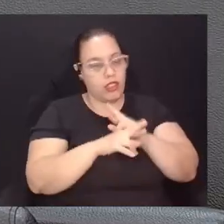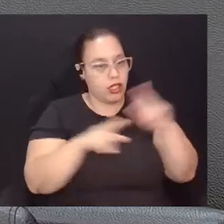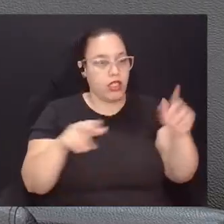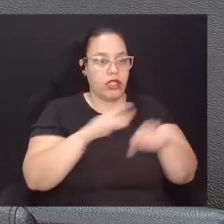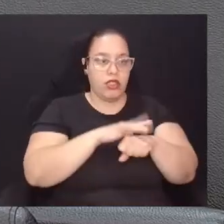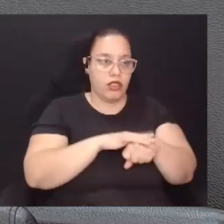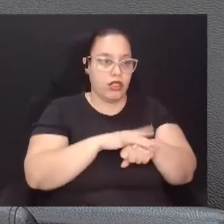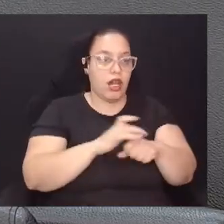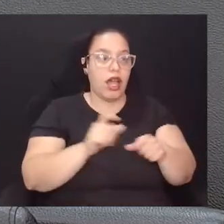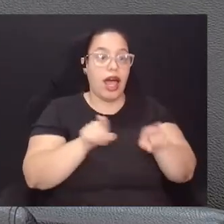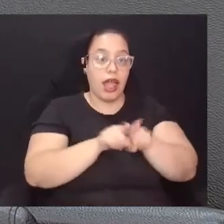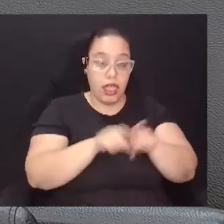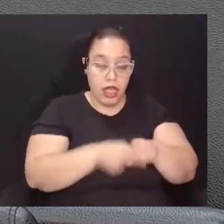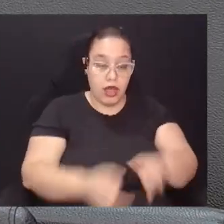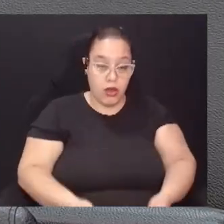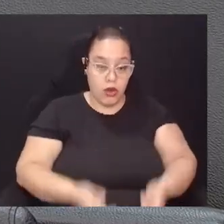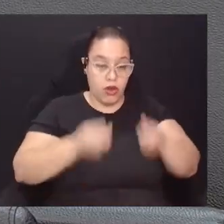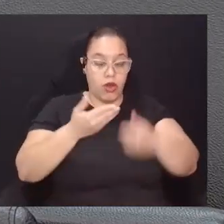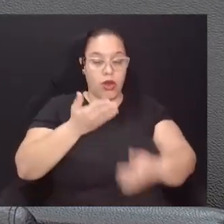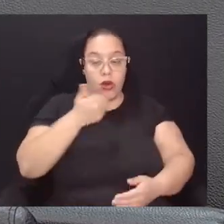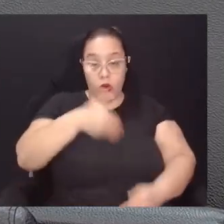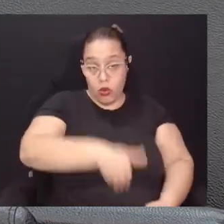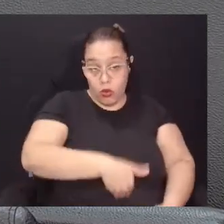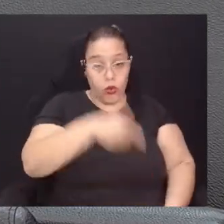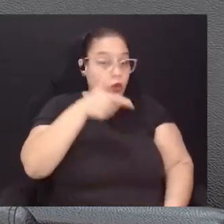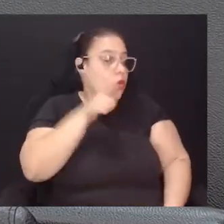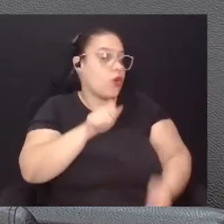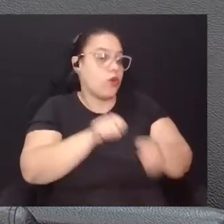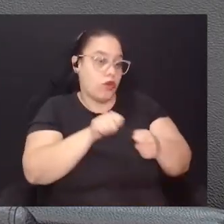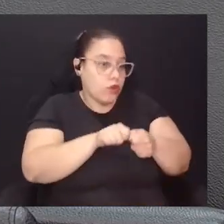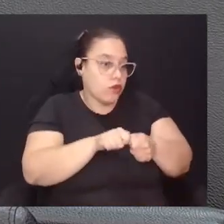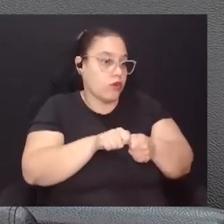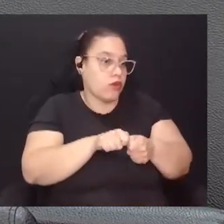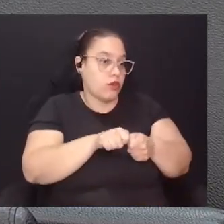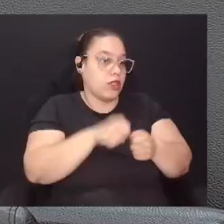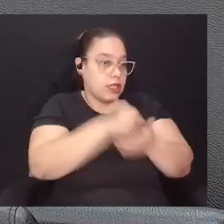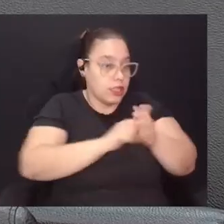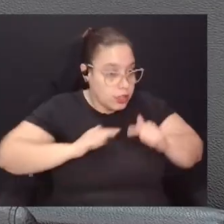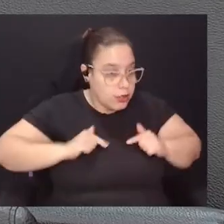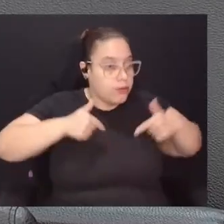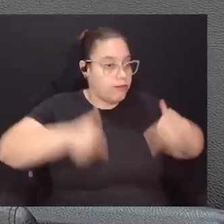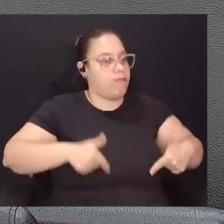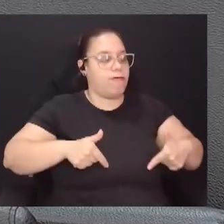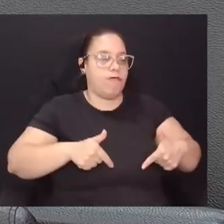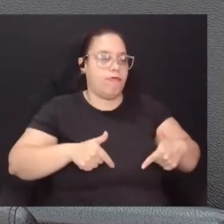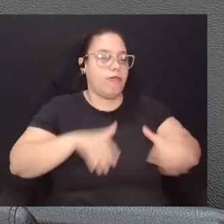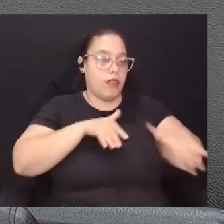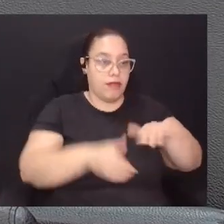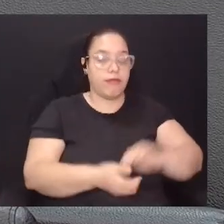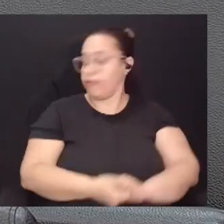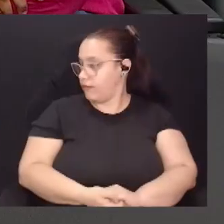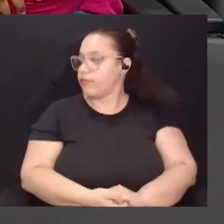de diversas patologias, até mesmo câncer, para aumentar a fome, né, e aí conseguir fazer com que a pessoa consiga resistir a